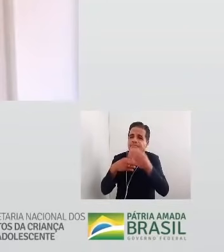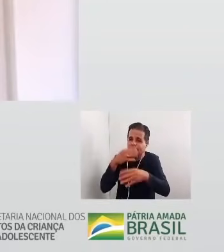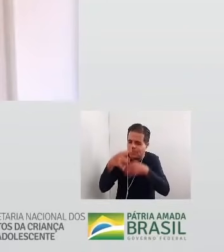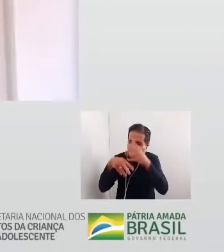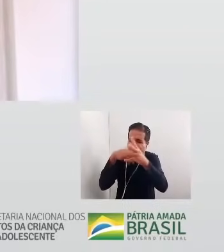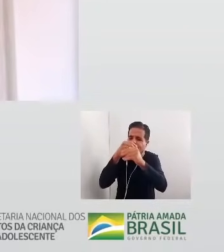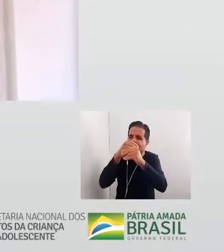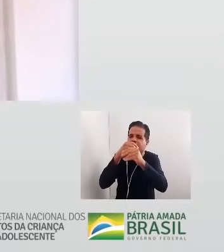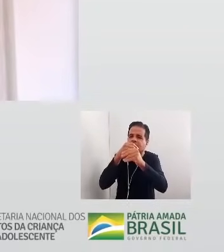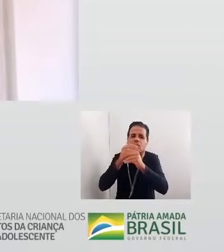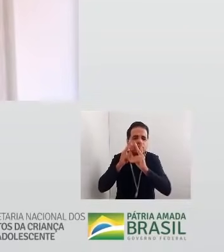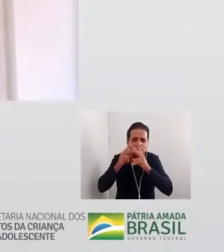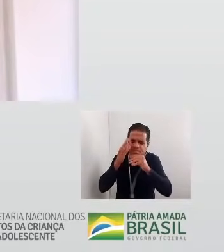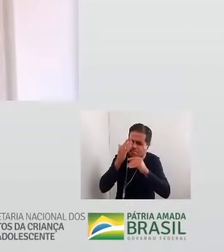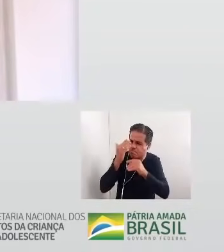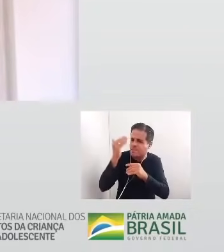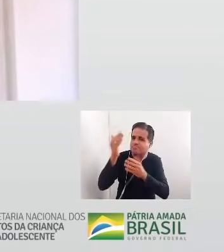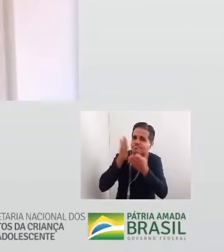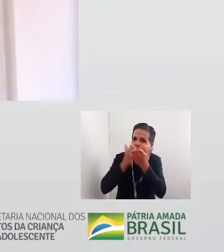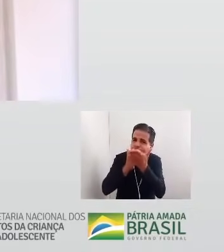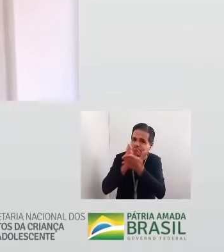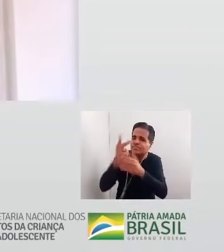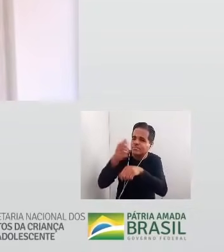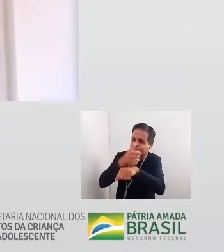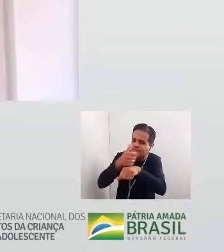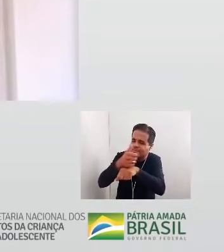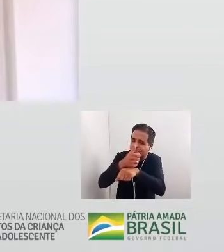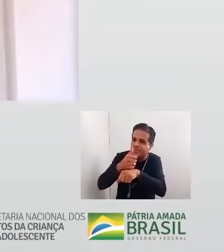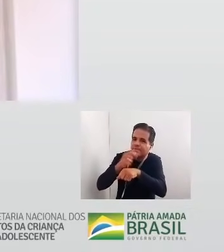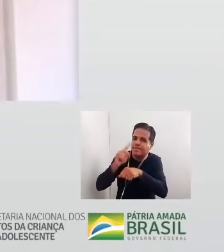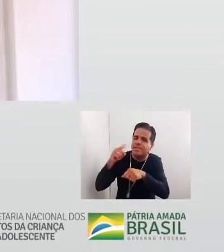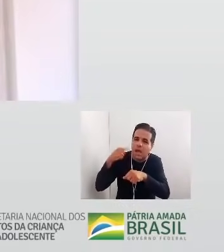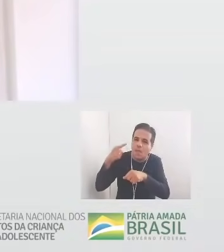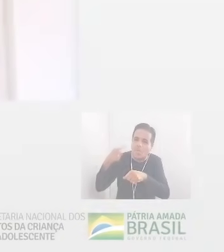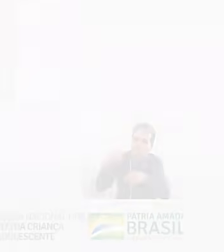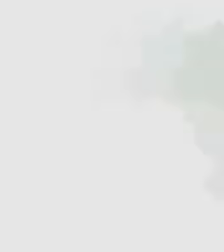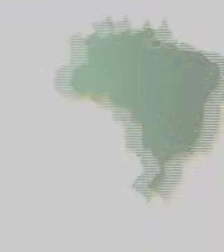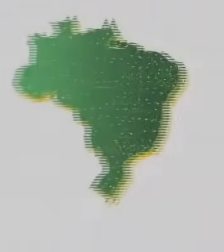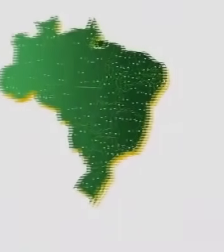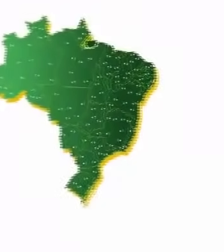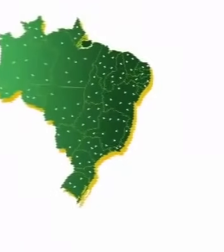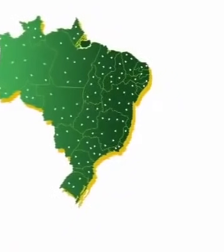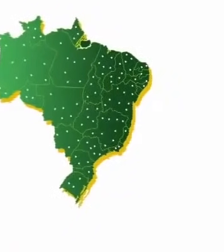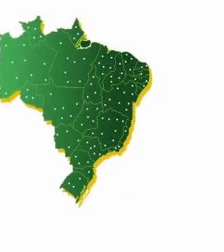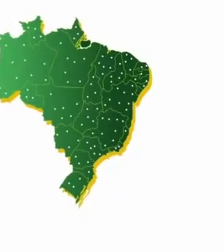Que seja bem-sucedida a carreira da senhora deputada. Obrigada. Obrigado.